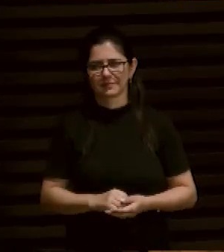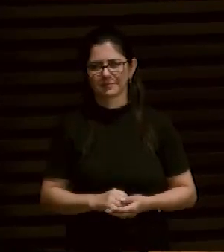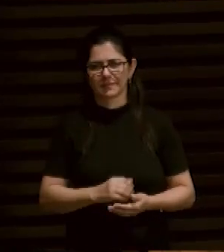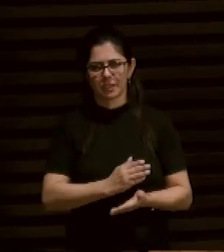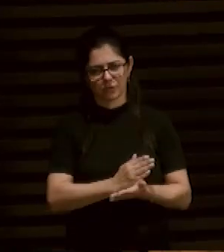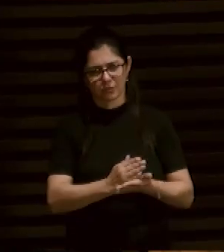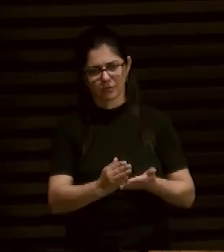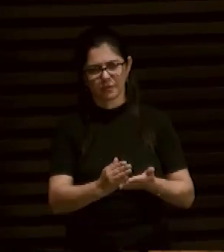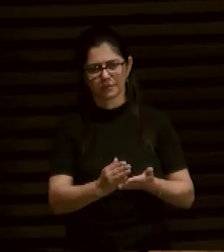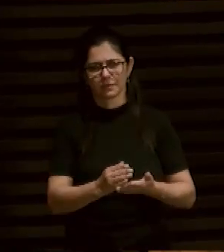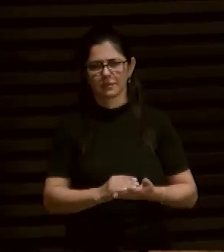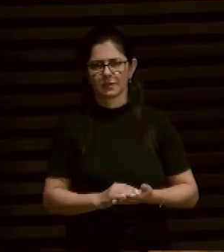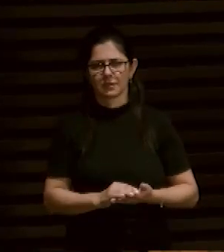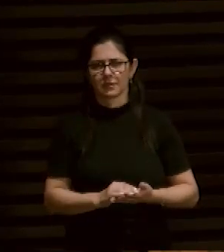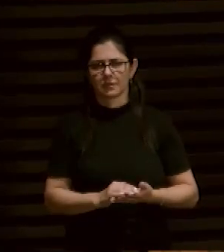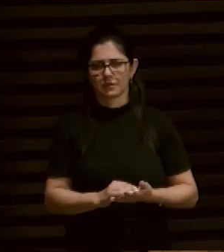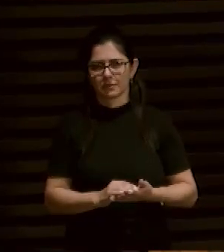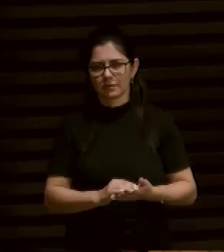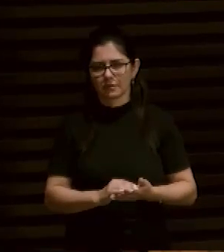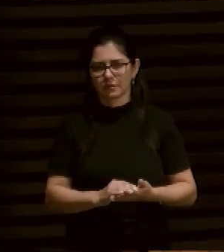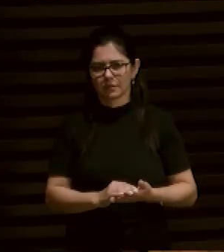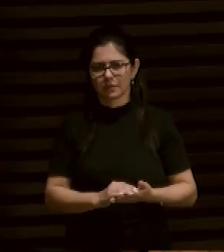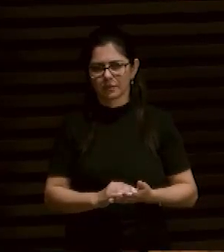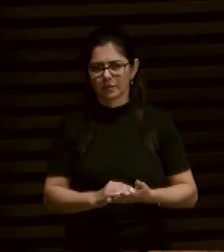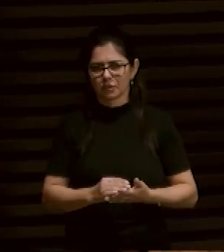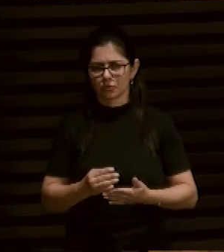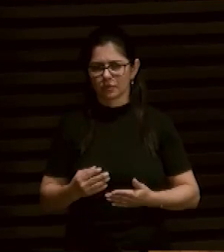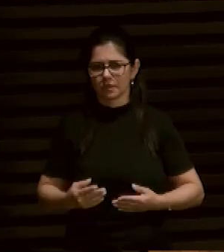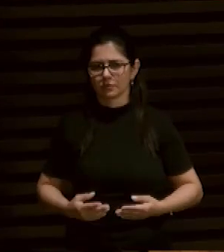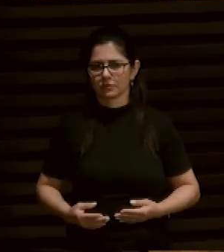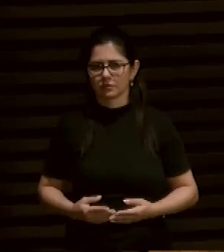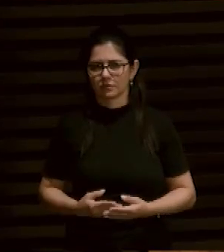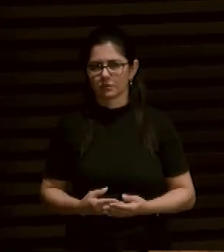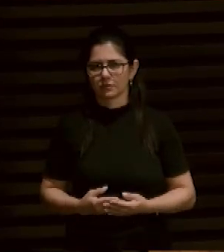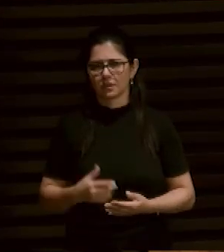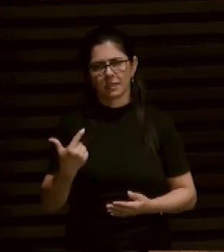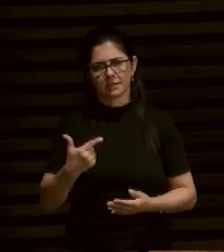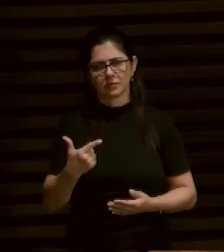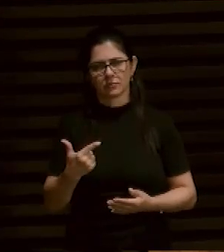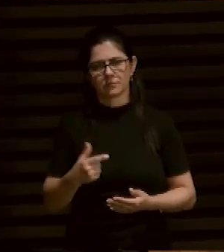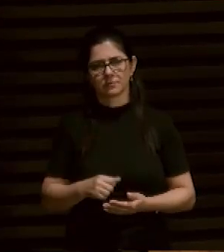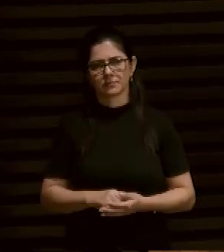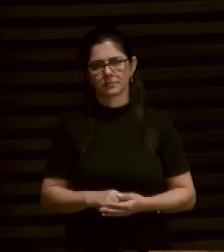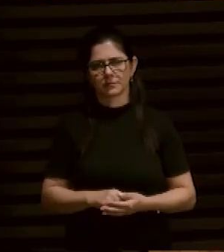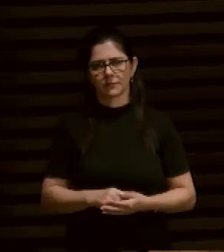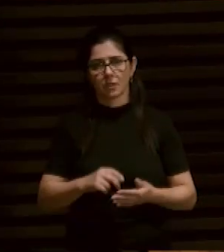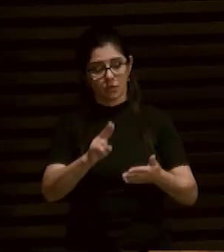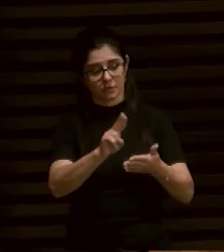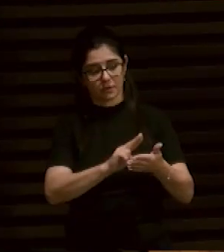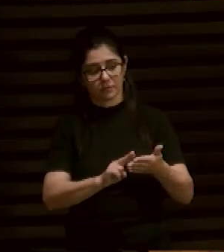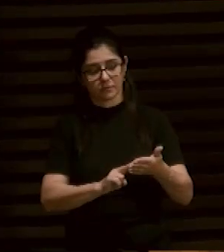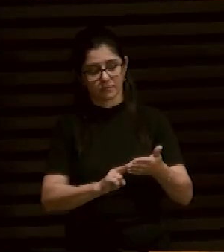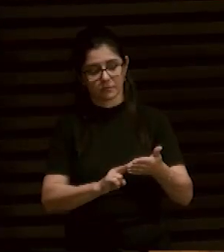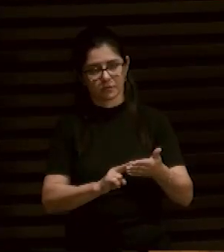irmãos, que Deus queria que aquele homem pregasse aquela palavra àquele povo ninivita. Segundo ponto, irmãos, nós vemos aqui o